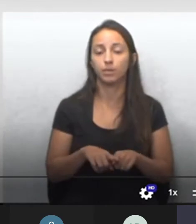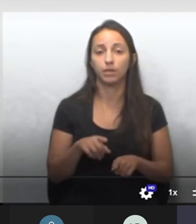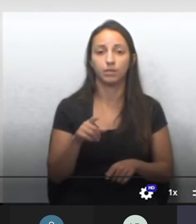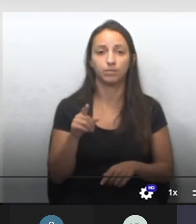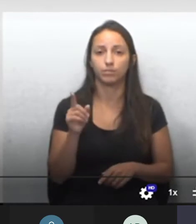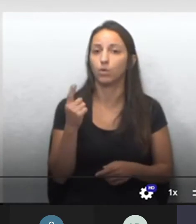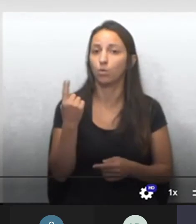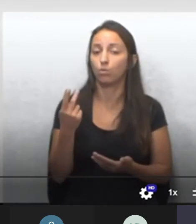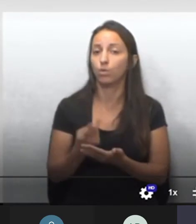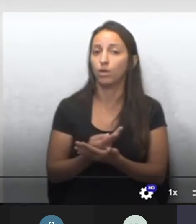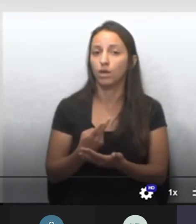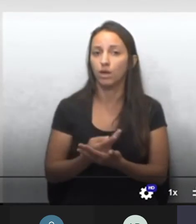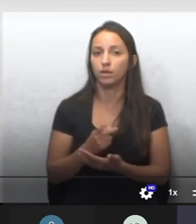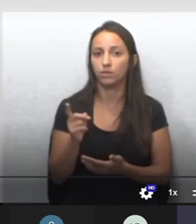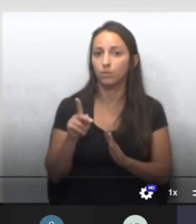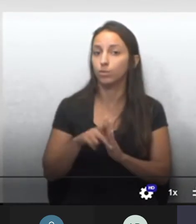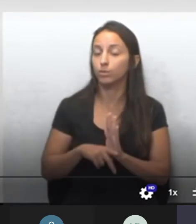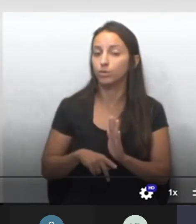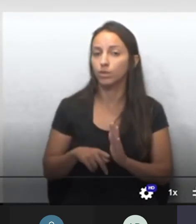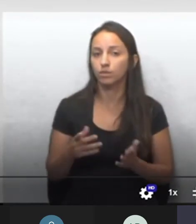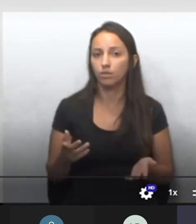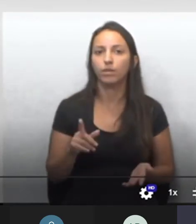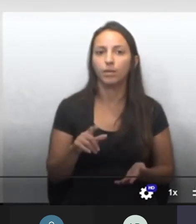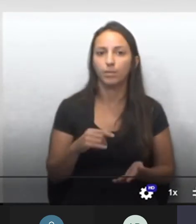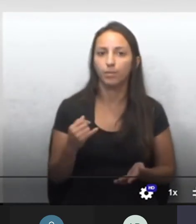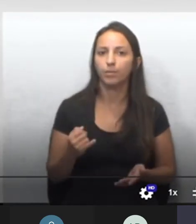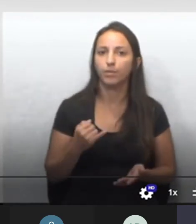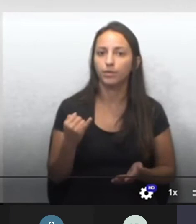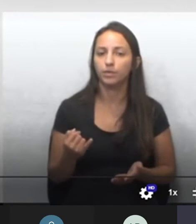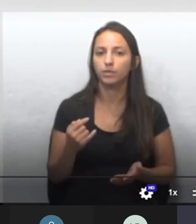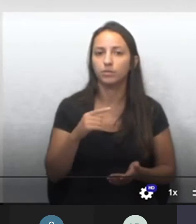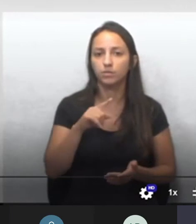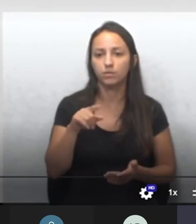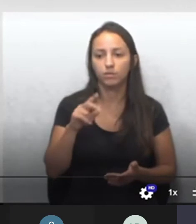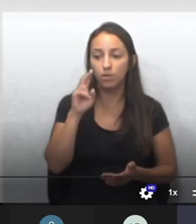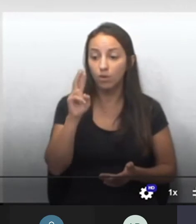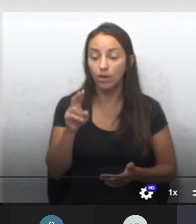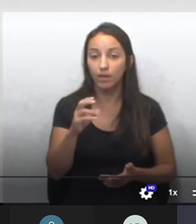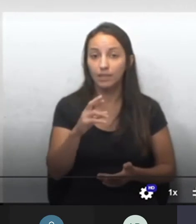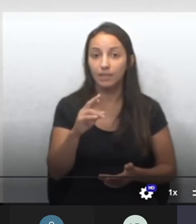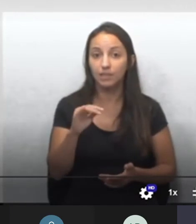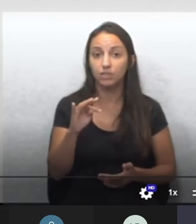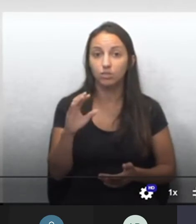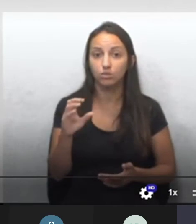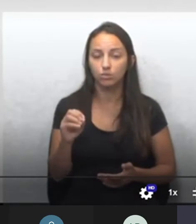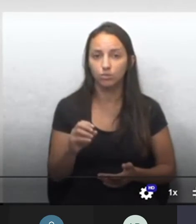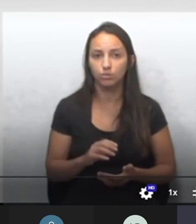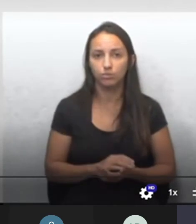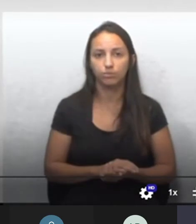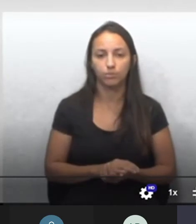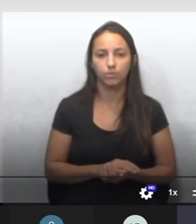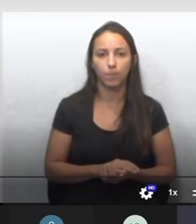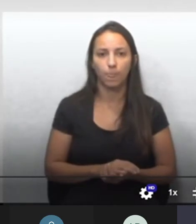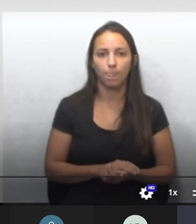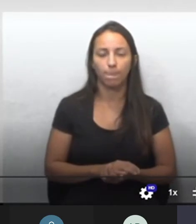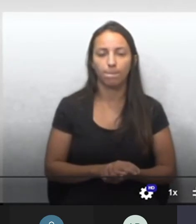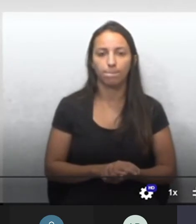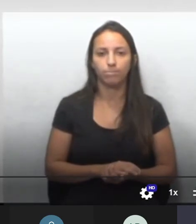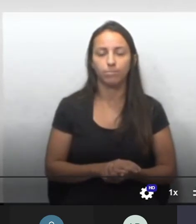erro naquele projeto. Veja como é importante nós termos esse olhar crítico sobre o que a gente está